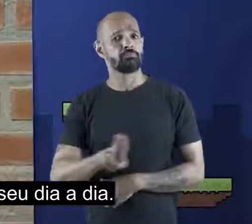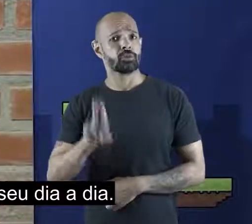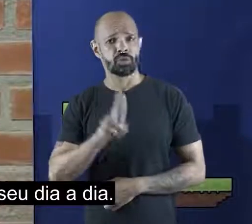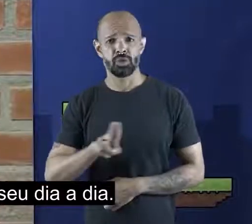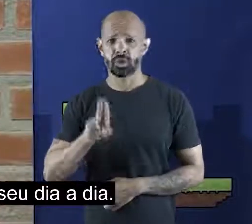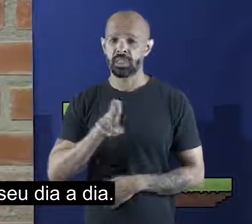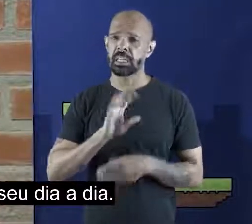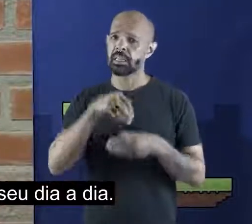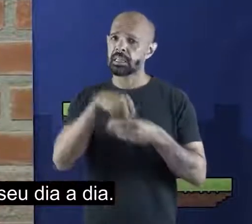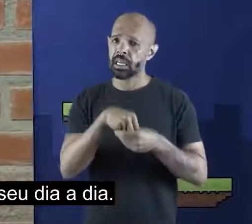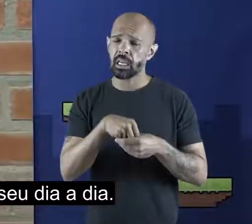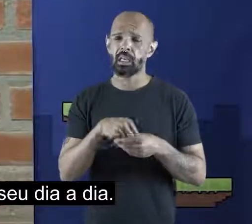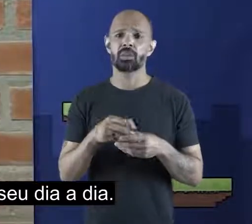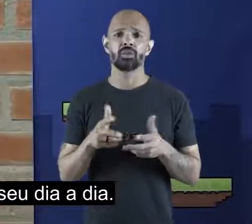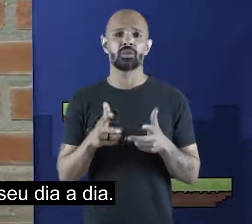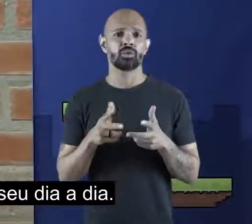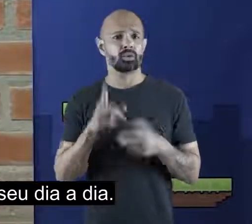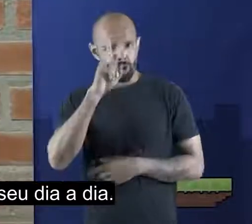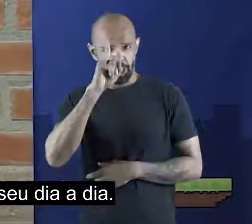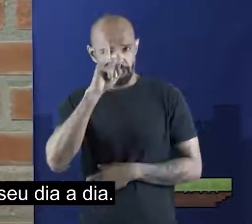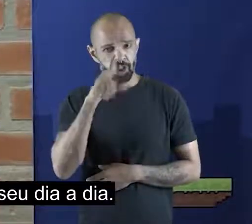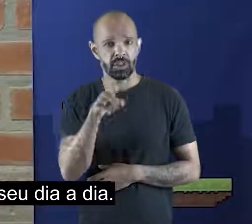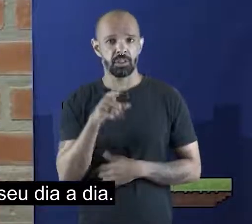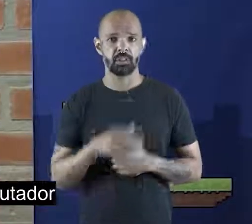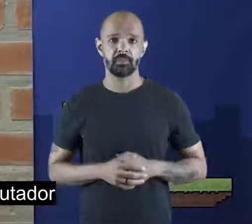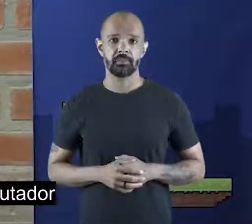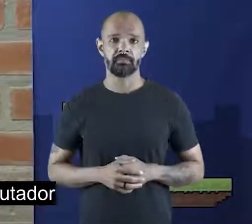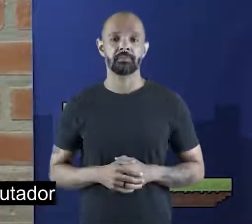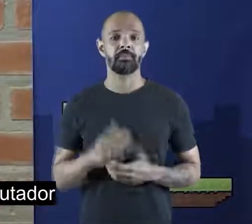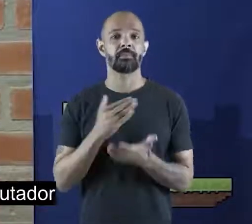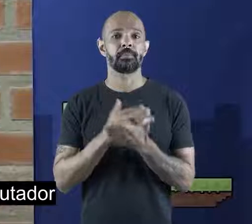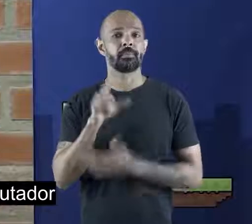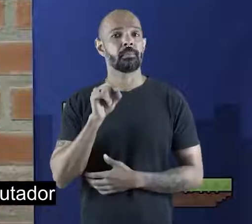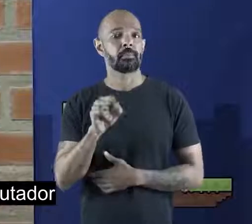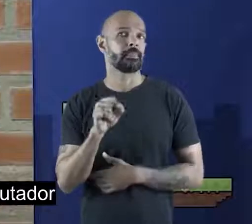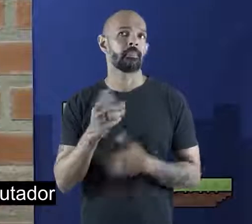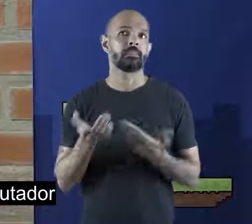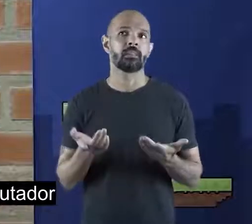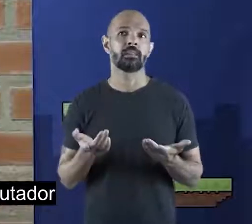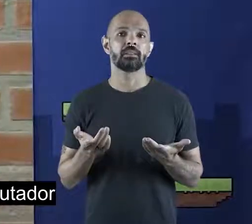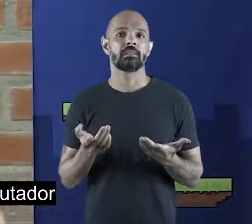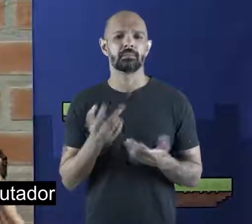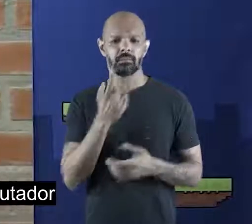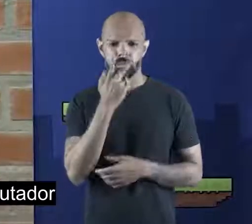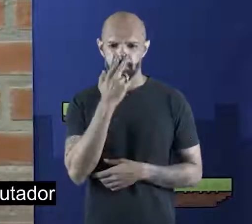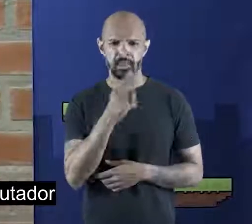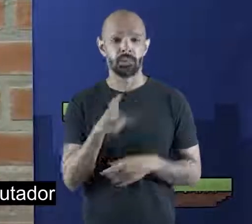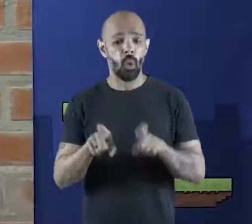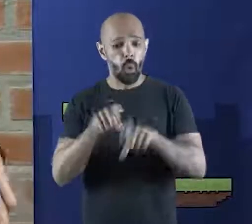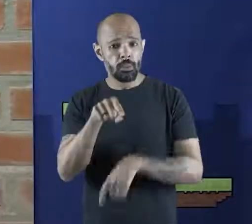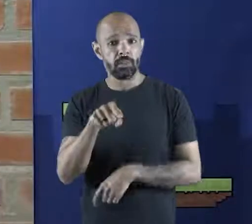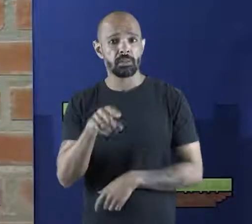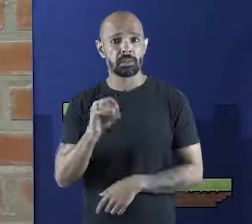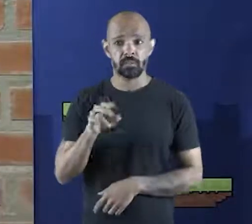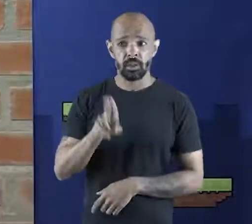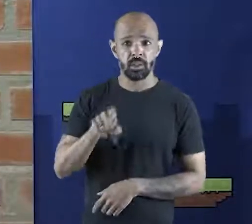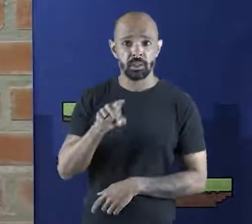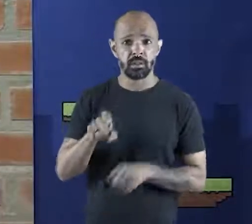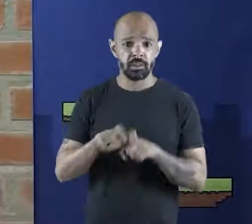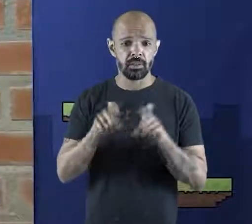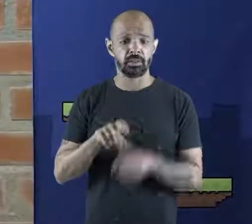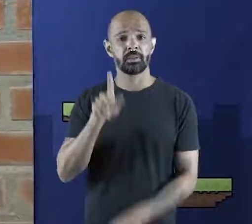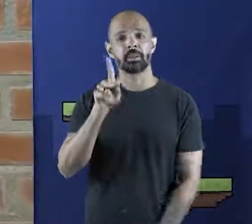utilizar dentro do seu dia a dia. E eu vou começar com um que assim está no seu computador, se você estiver usando o